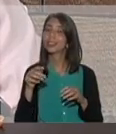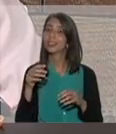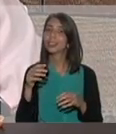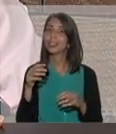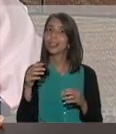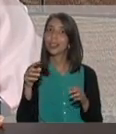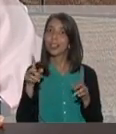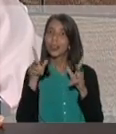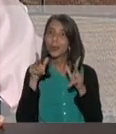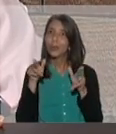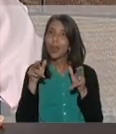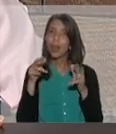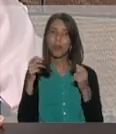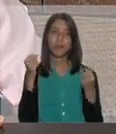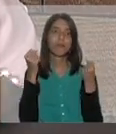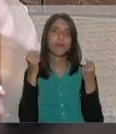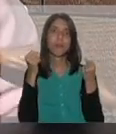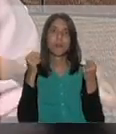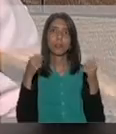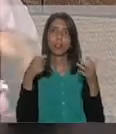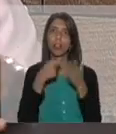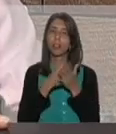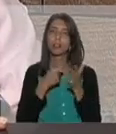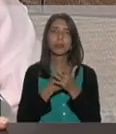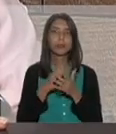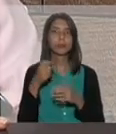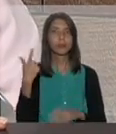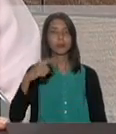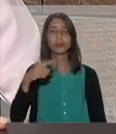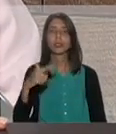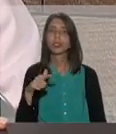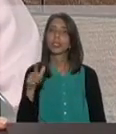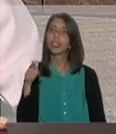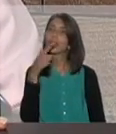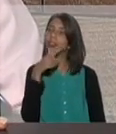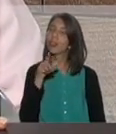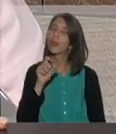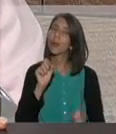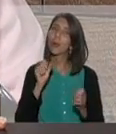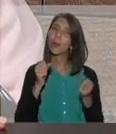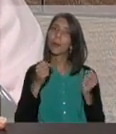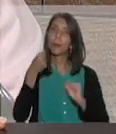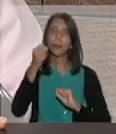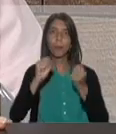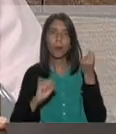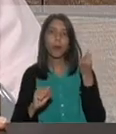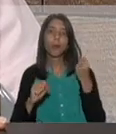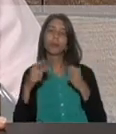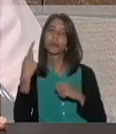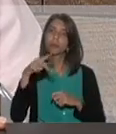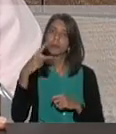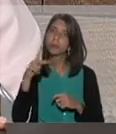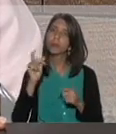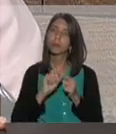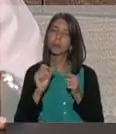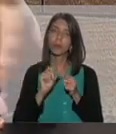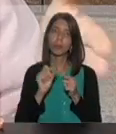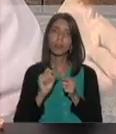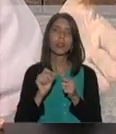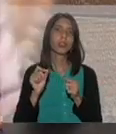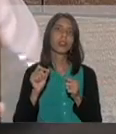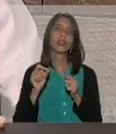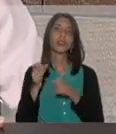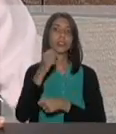desproporcional à força e à capacidade de luta, tanto que se tornou o maior campeão de boxe mundial na sua categoria. Peso